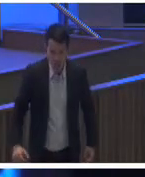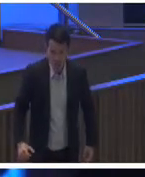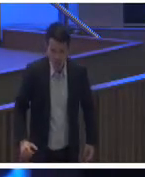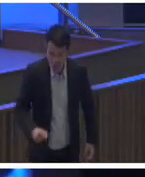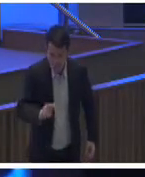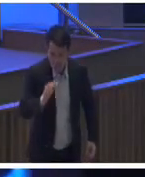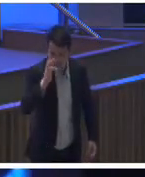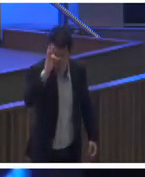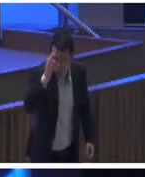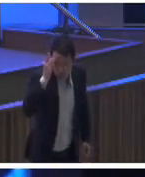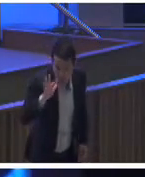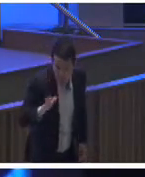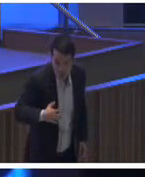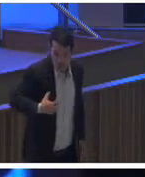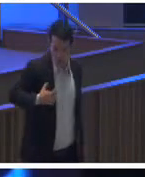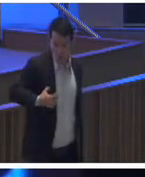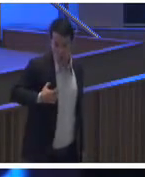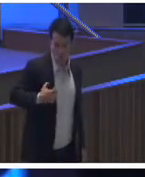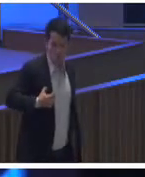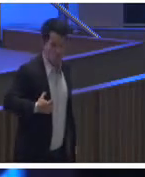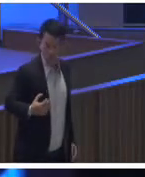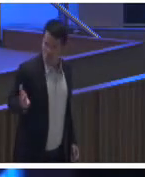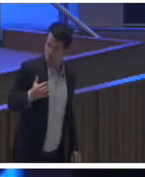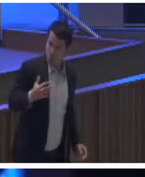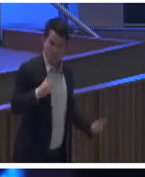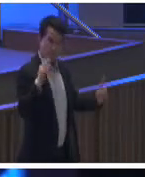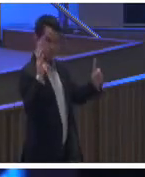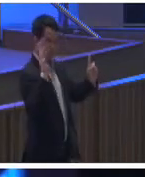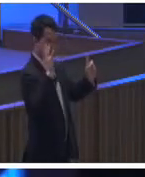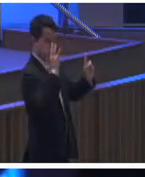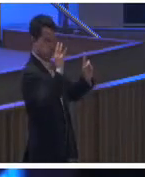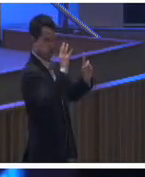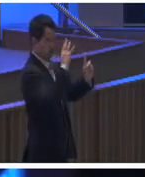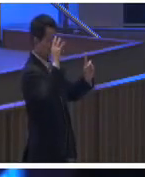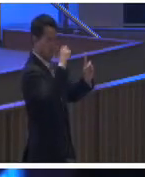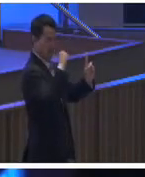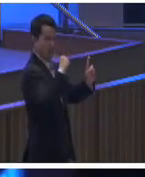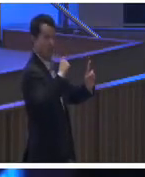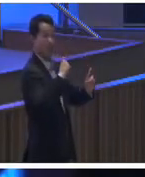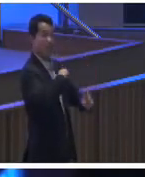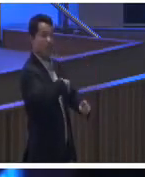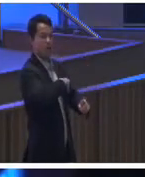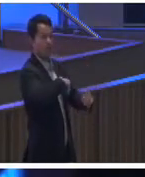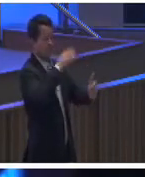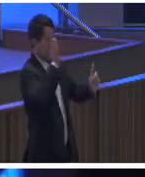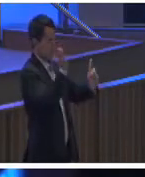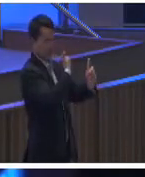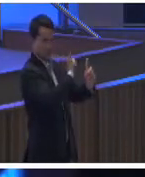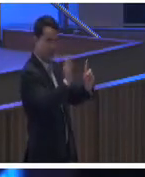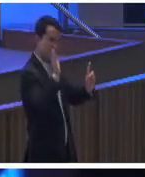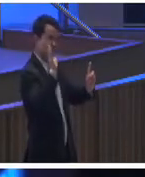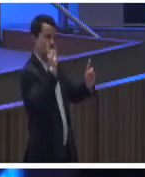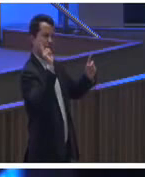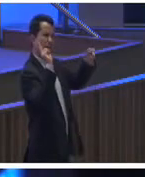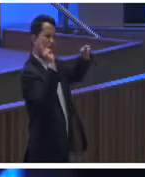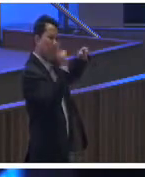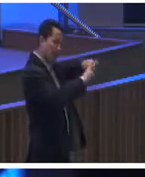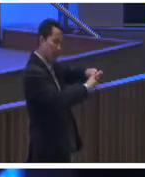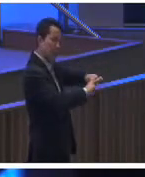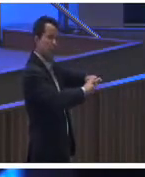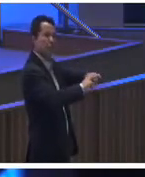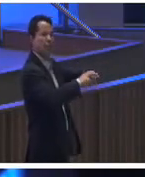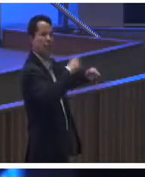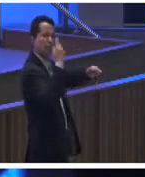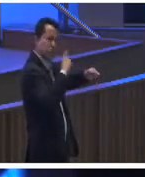eles, e arrumaram uma confusão, e Paulo foi preso, foi açoitado. mas por causa dessa ação de discernimento